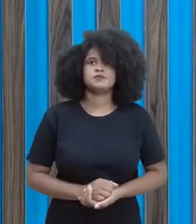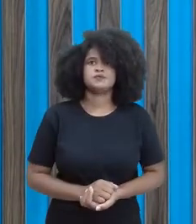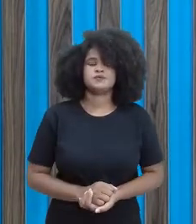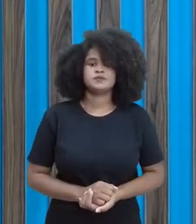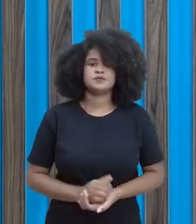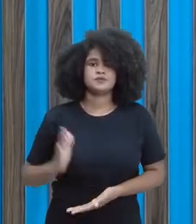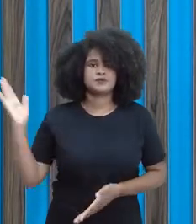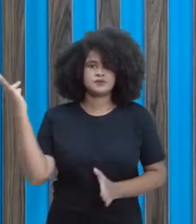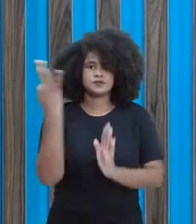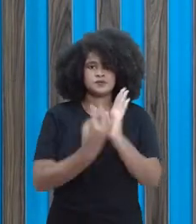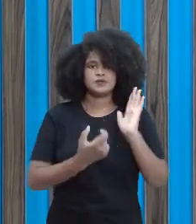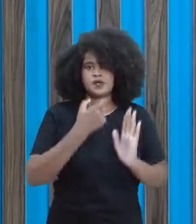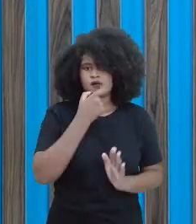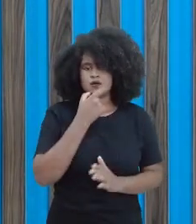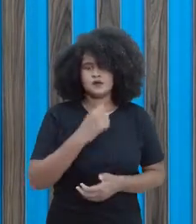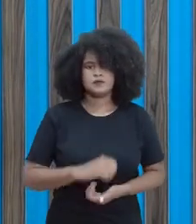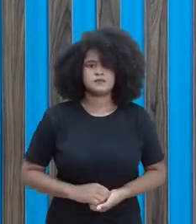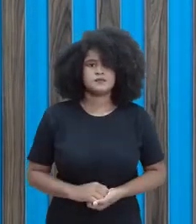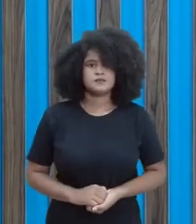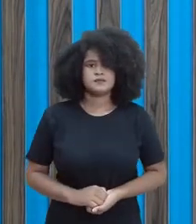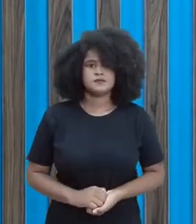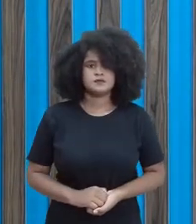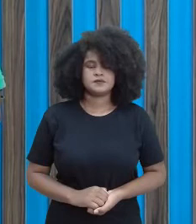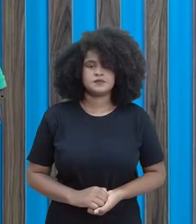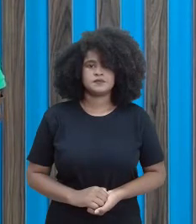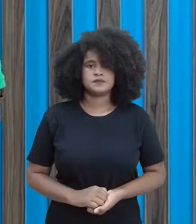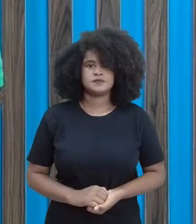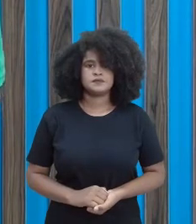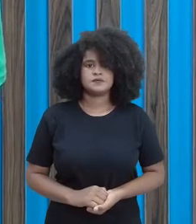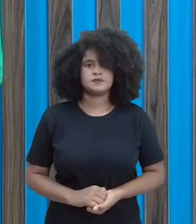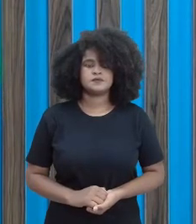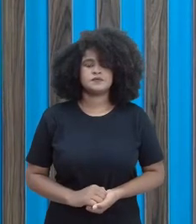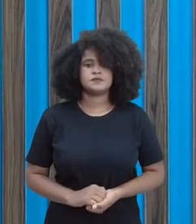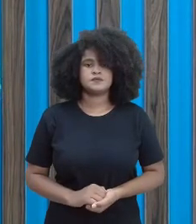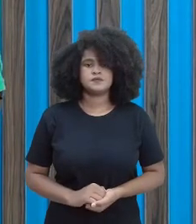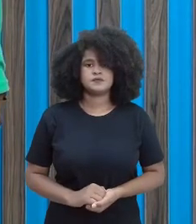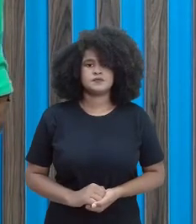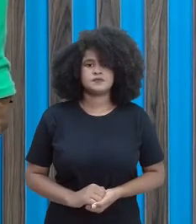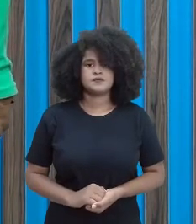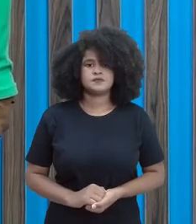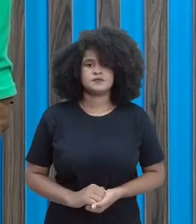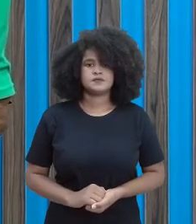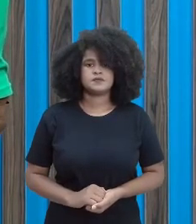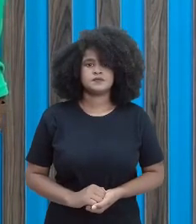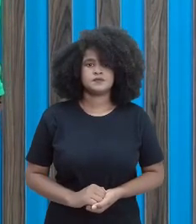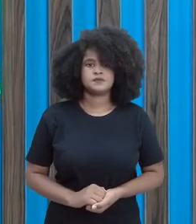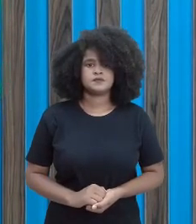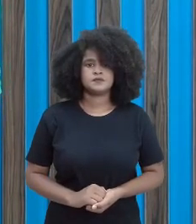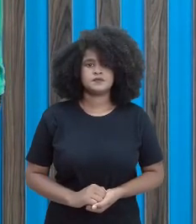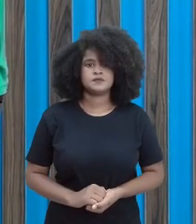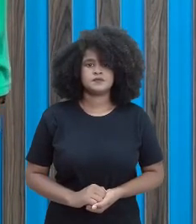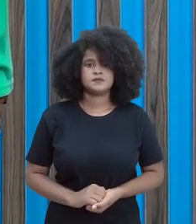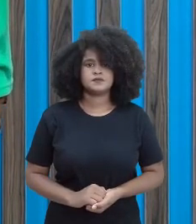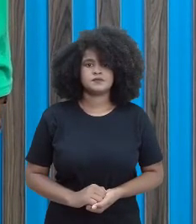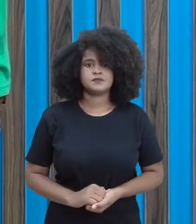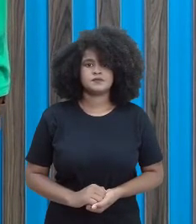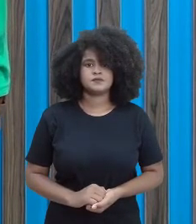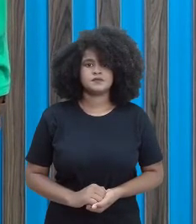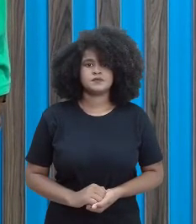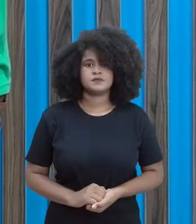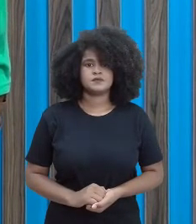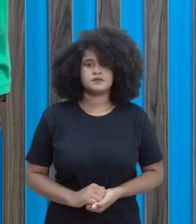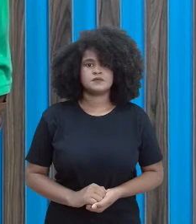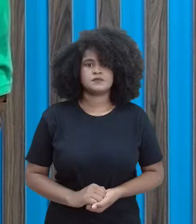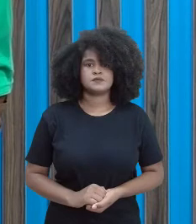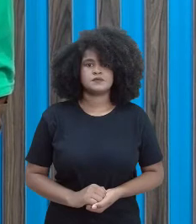married, Freire was starting work on adult literacy when he was appointed to the post